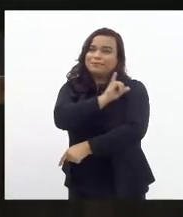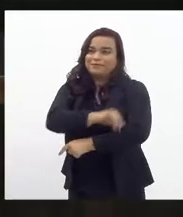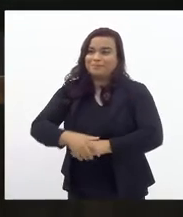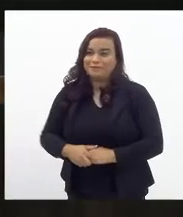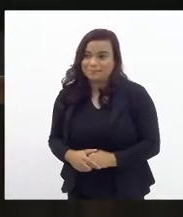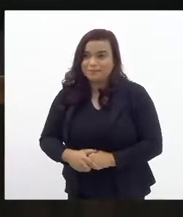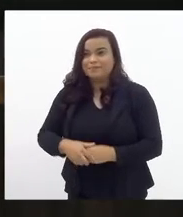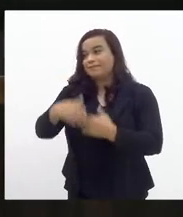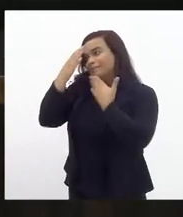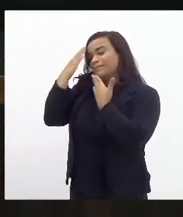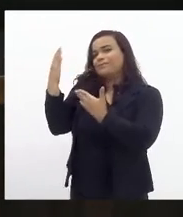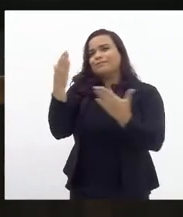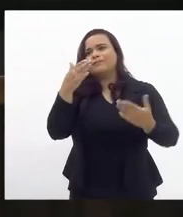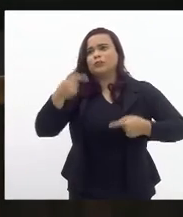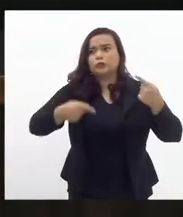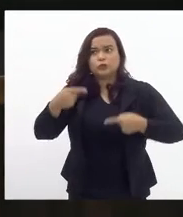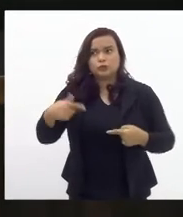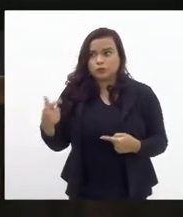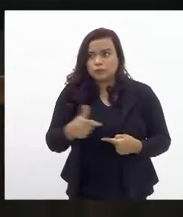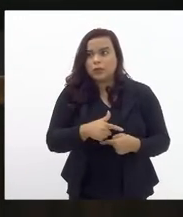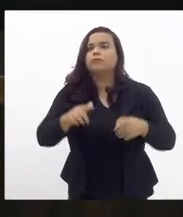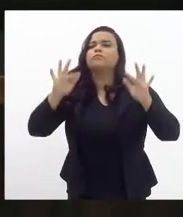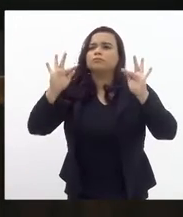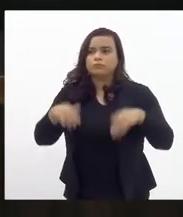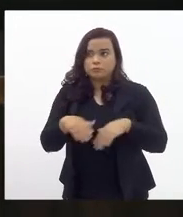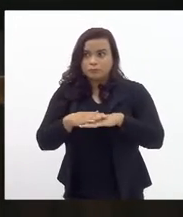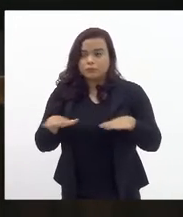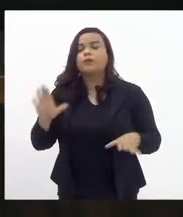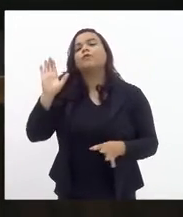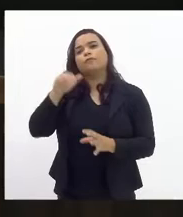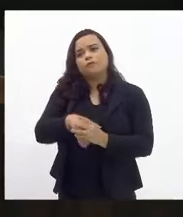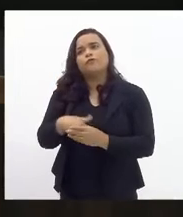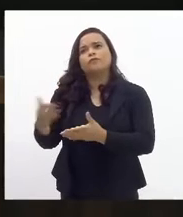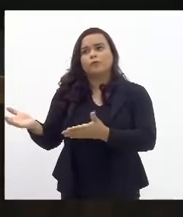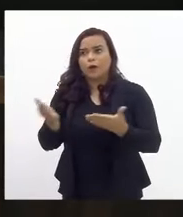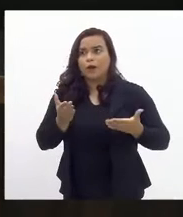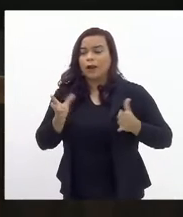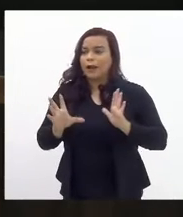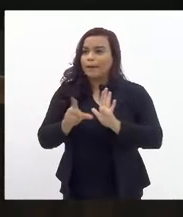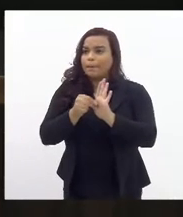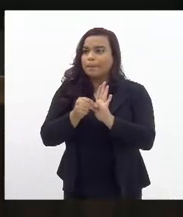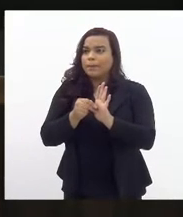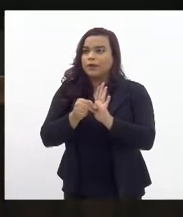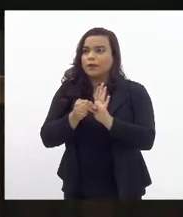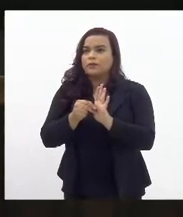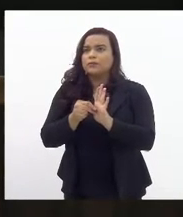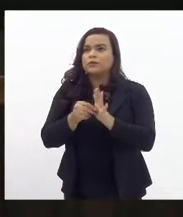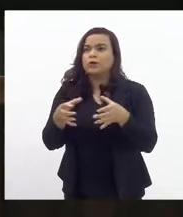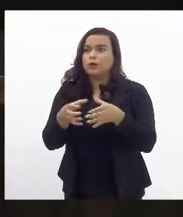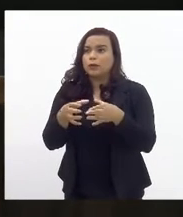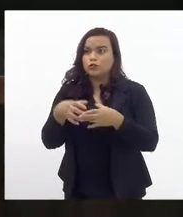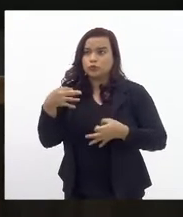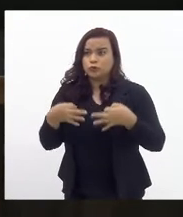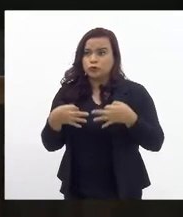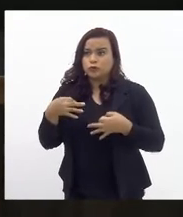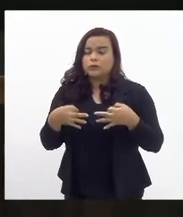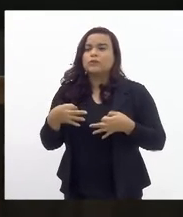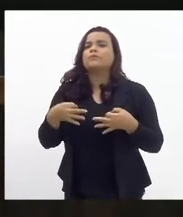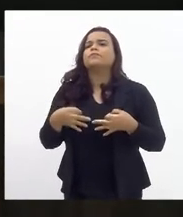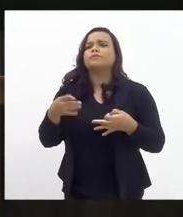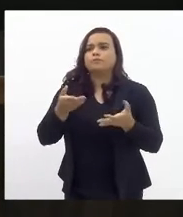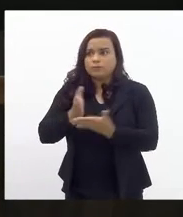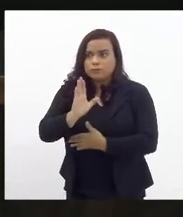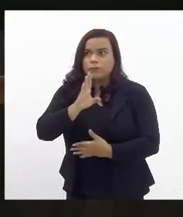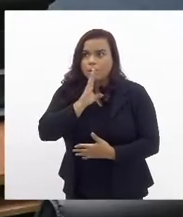Obrigada. Não havendo mais quem queira discutir, encerrada a discussão, em votação, a emenda da Comissão de Justiça. Senhores que aprovam, permaneçam como